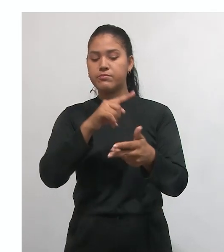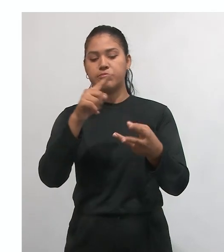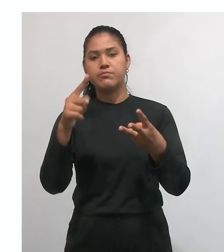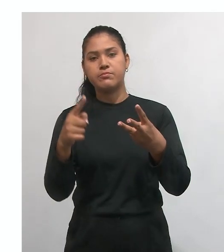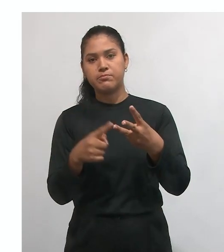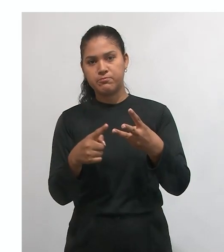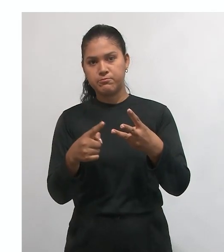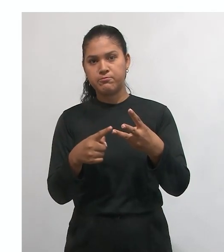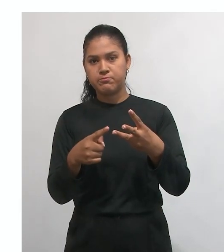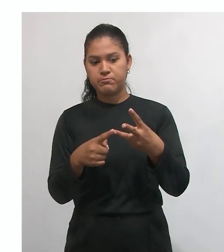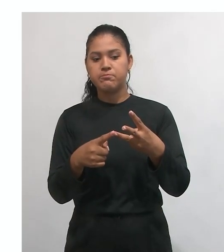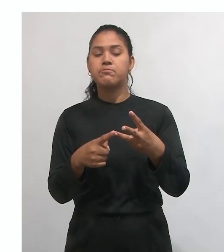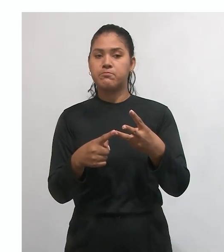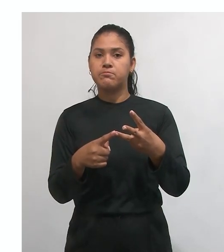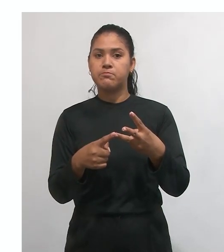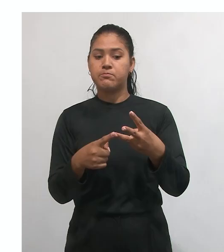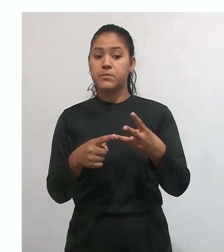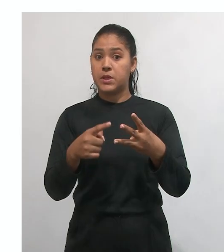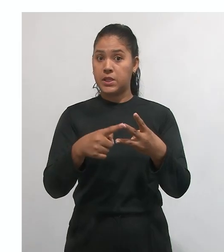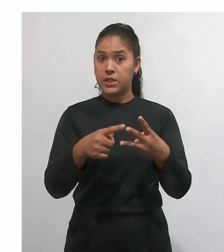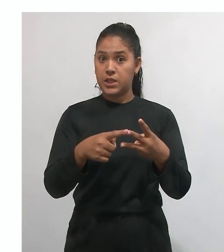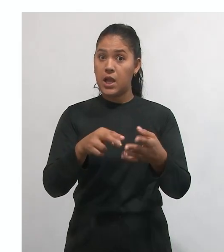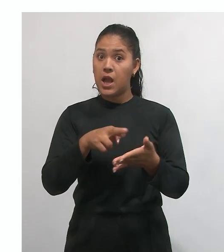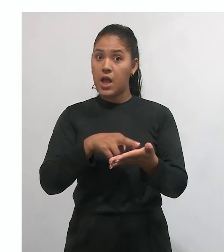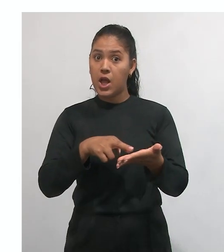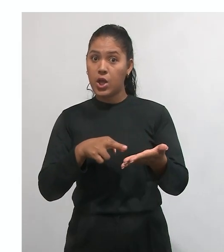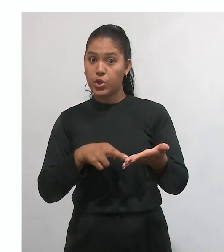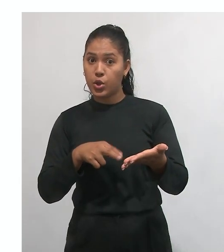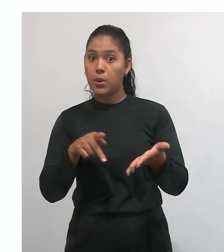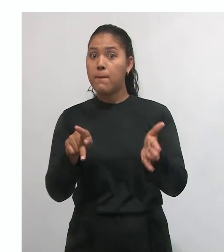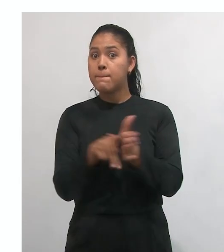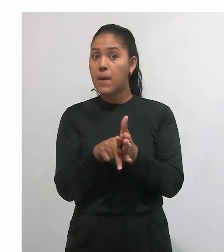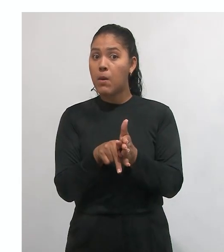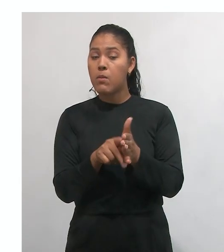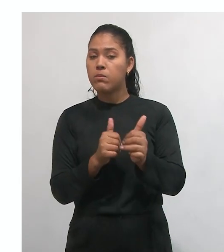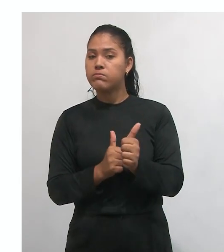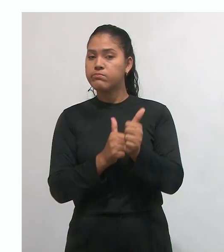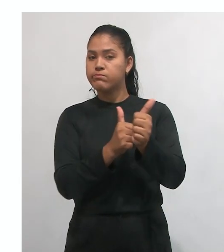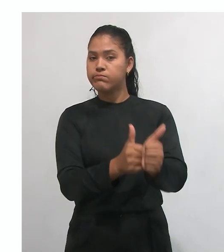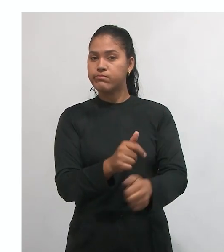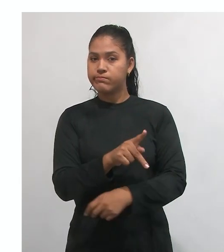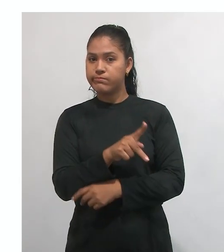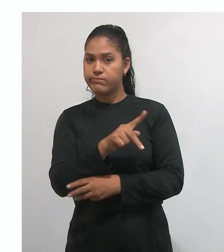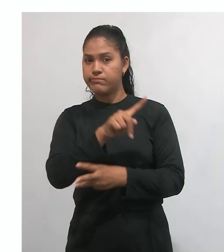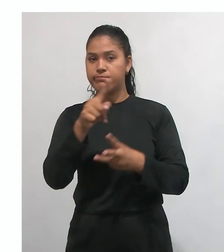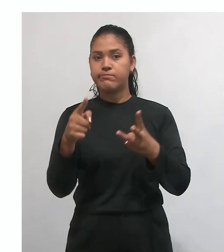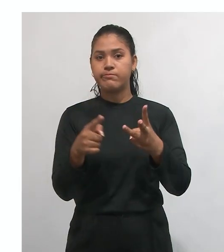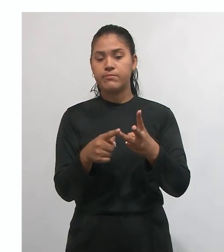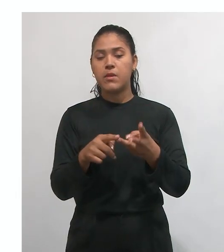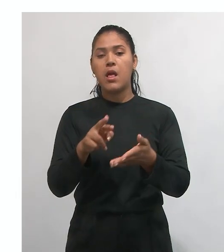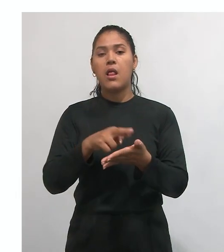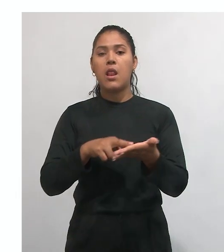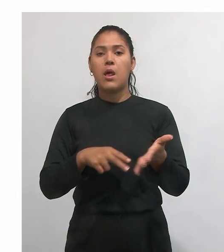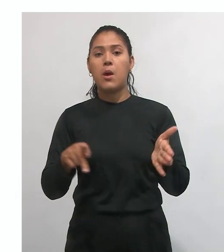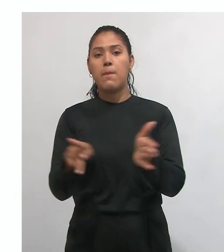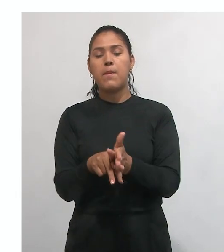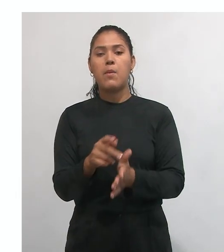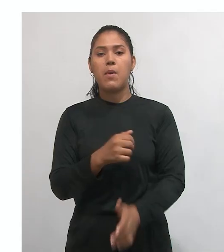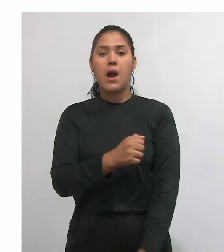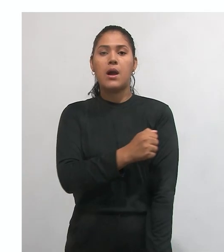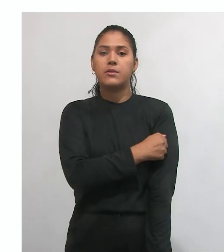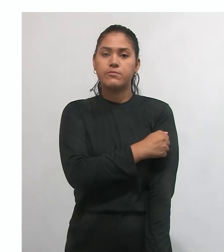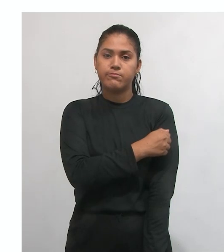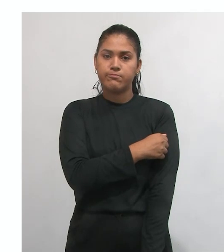terceiro, tanto o segundo sendo um relatório feito pelo supervisor e o terceiro um relatório que vocês